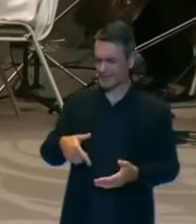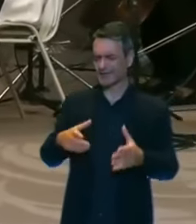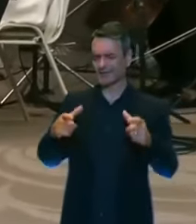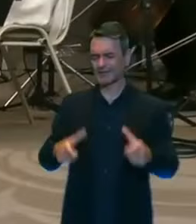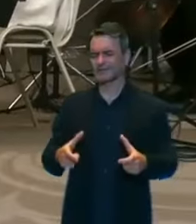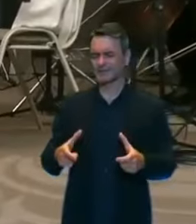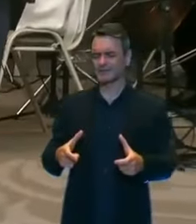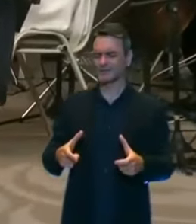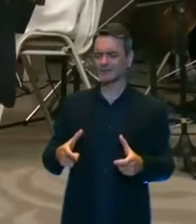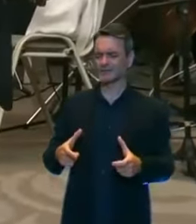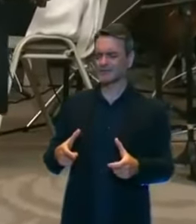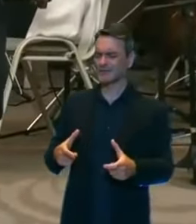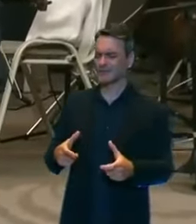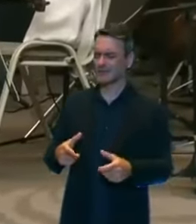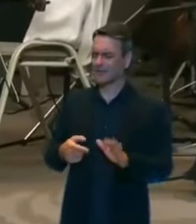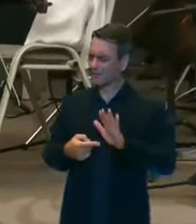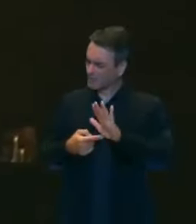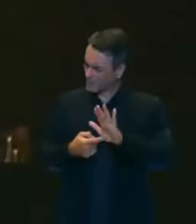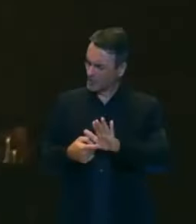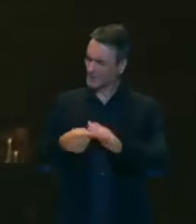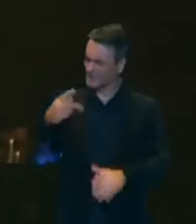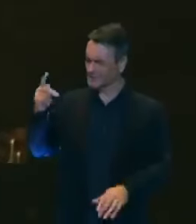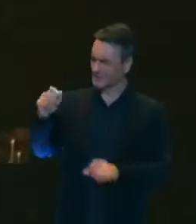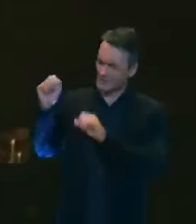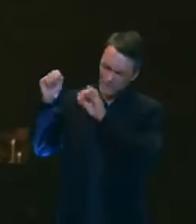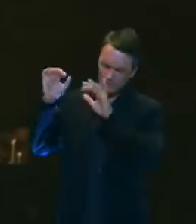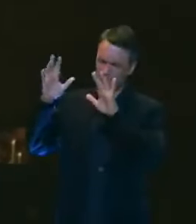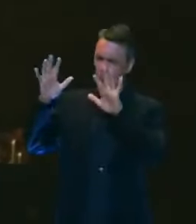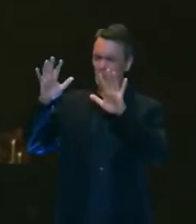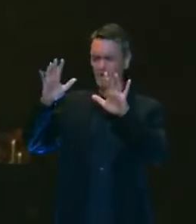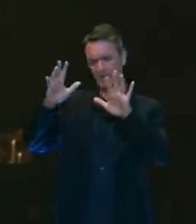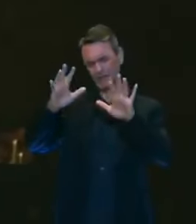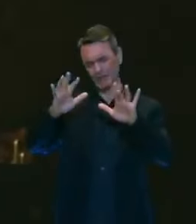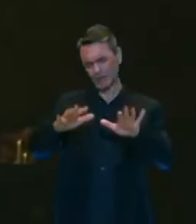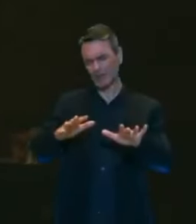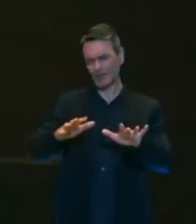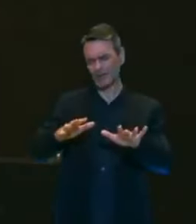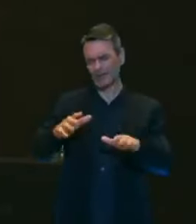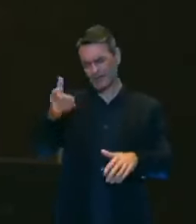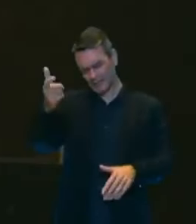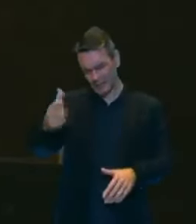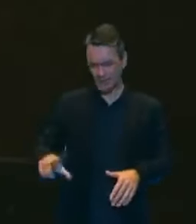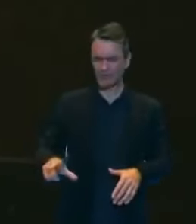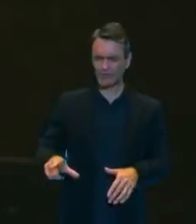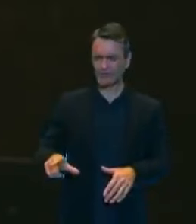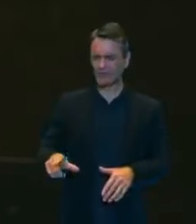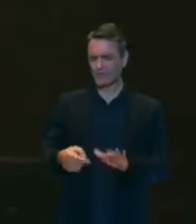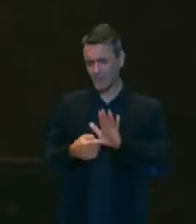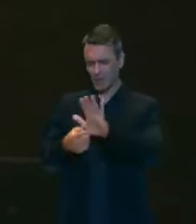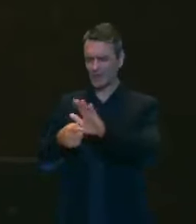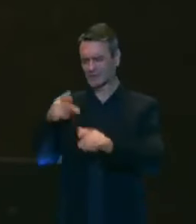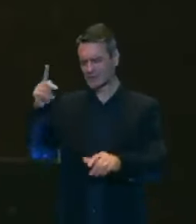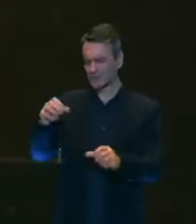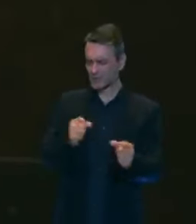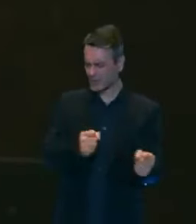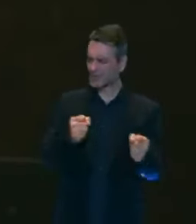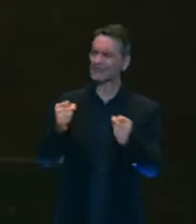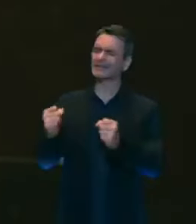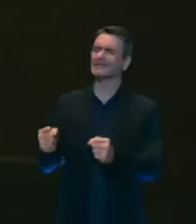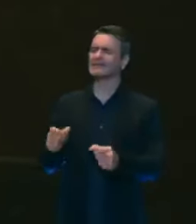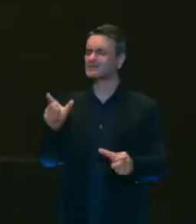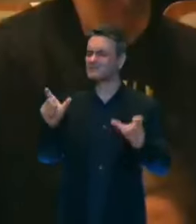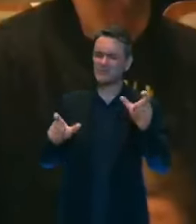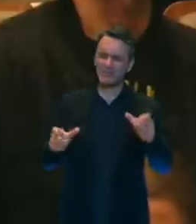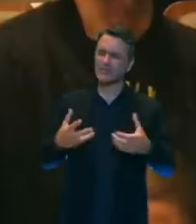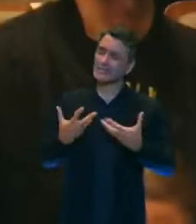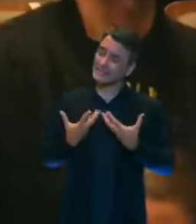lugar, manifesta a tua glória mais uma vez, revela a tua grandeza. Aqueles que estão